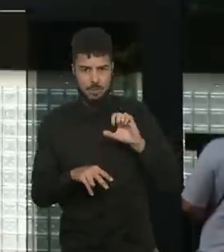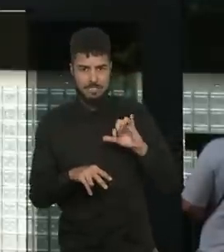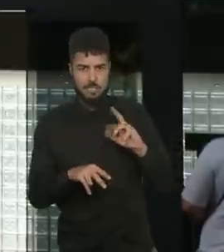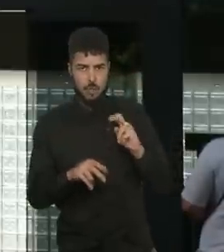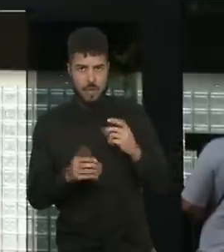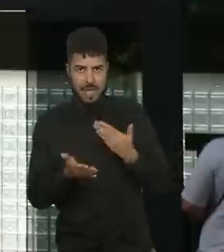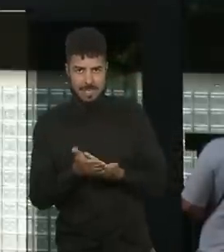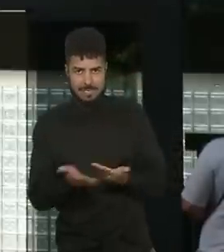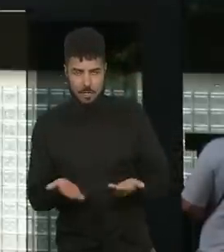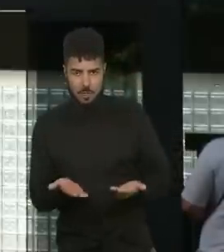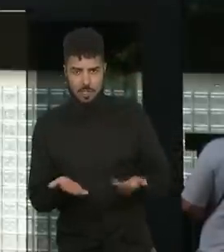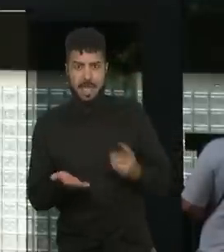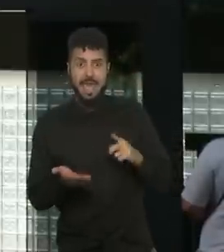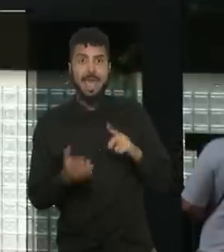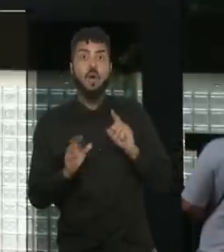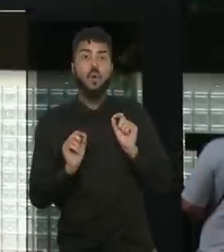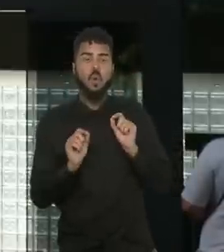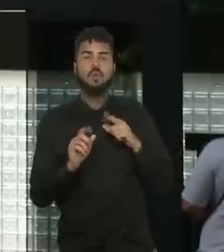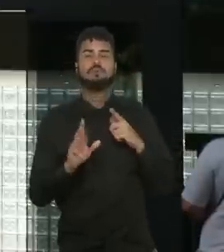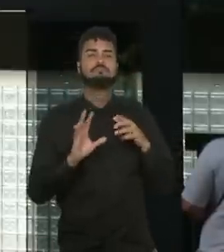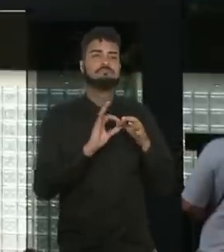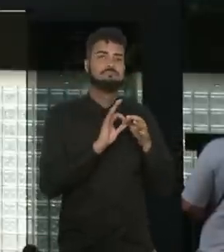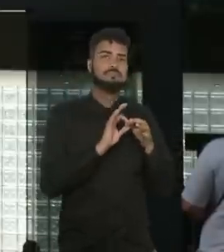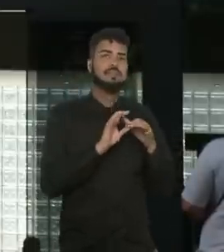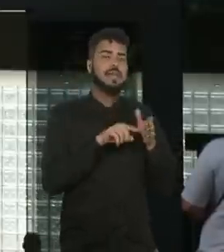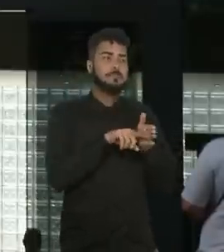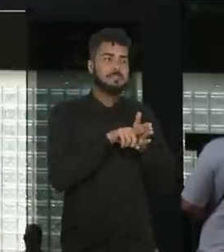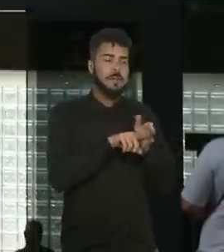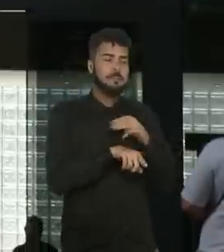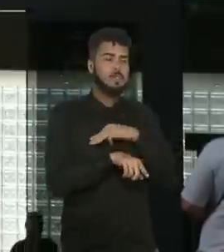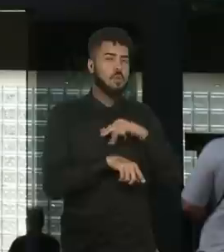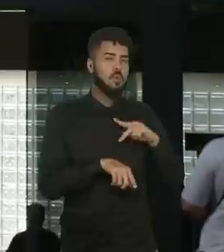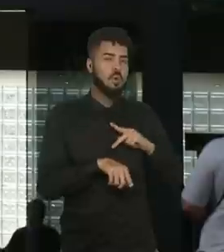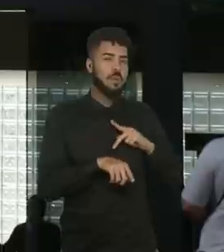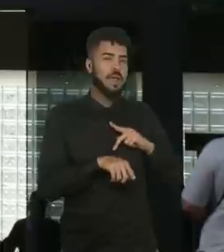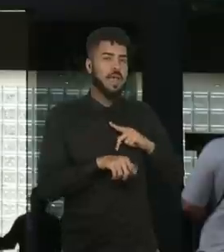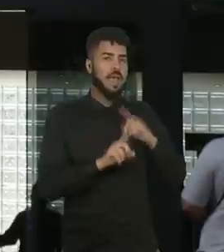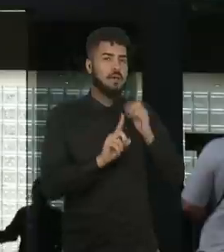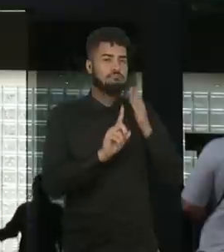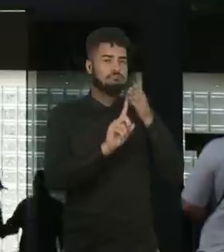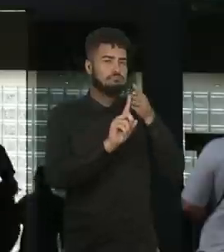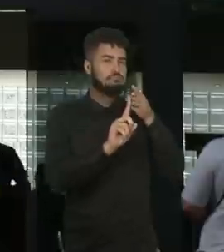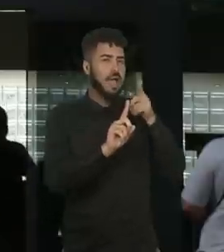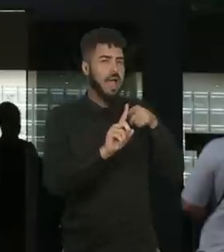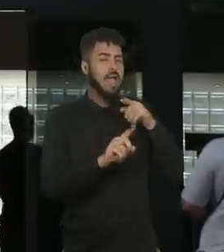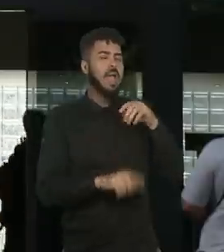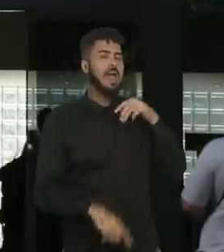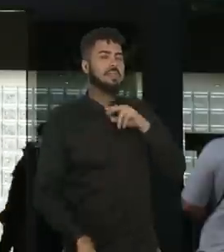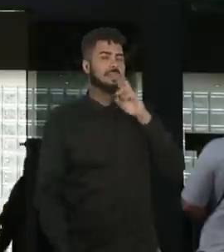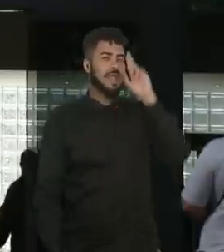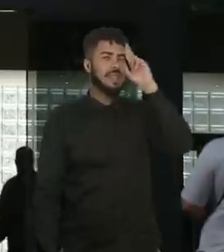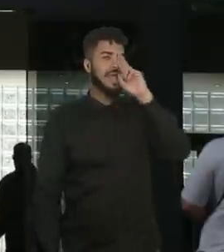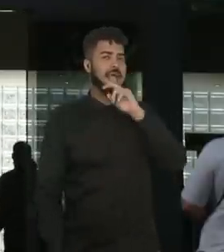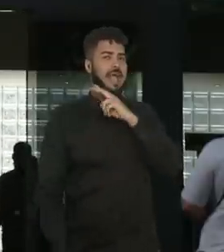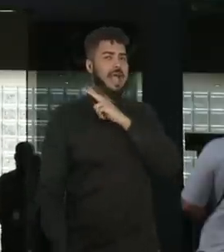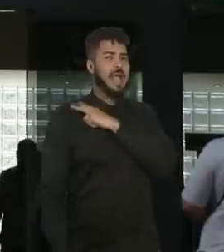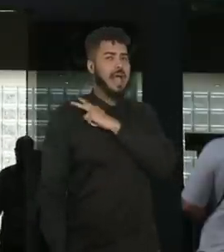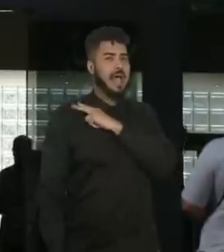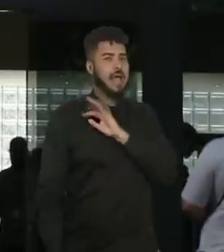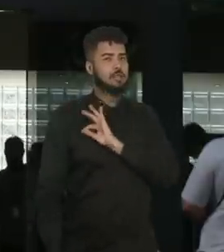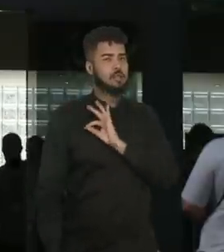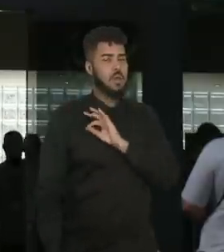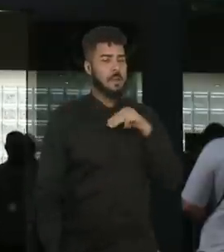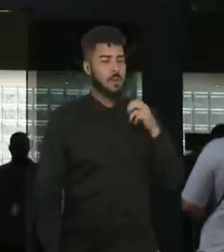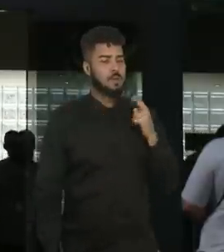está relacionada com outra investigação do Ministério Público que tem como alvo principal o delegado Maurício Demétrio acusado de envolvimento